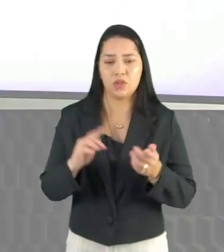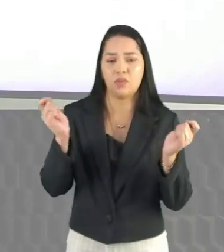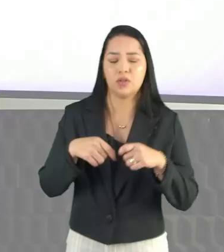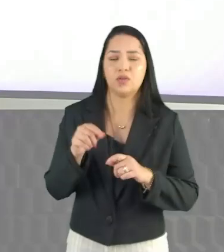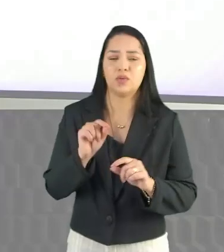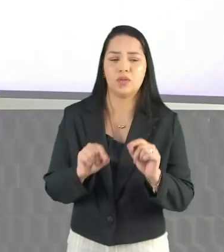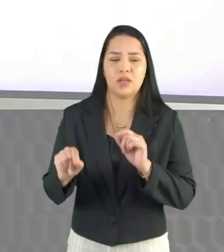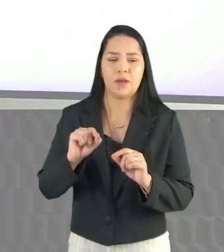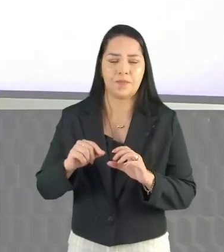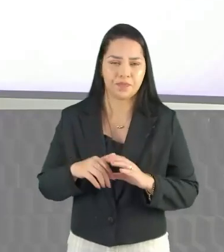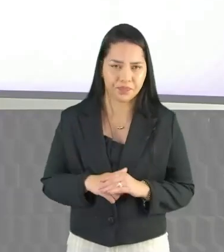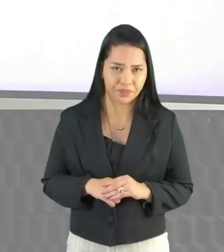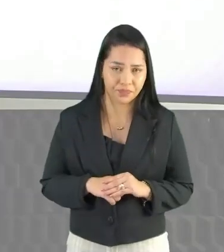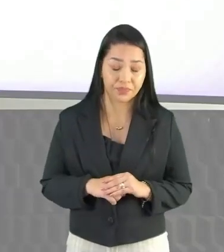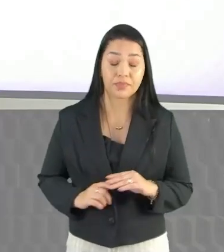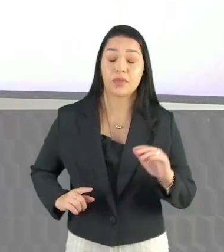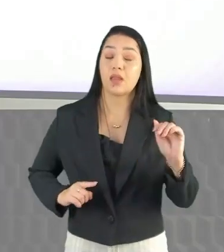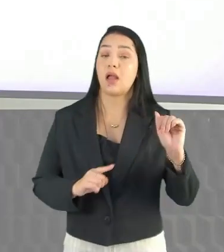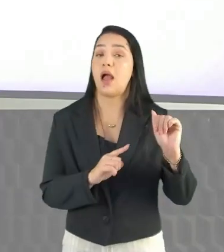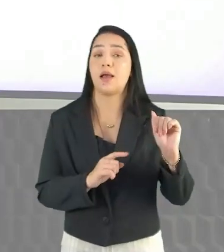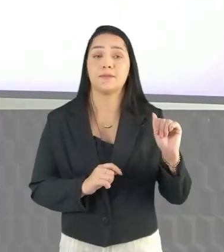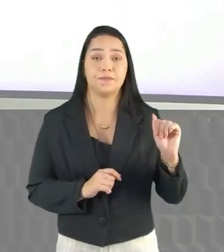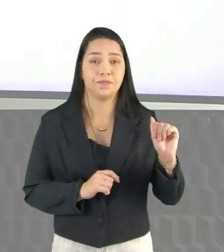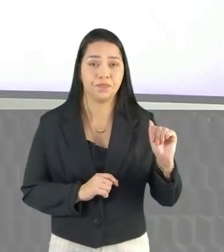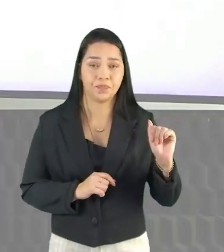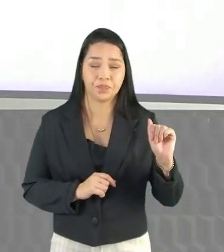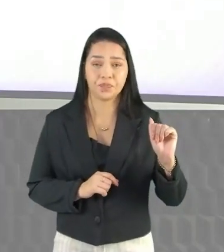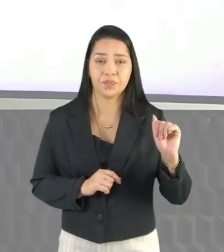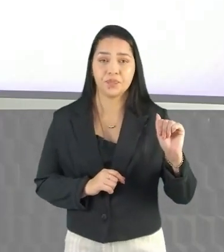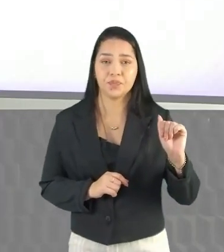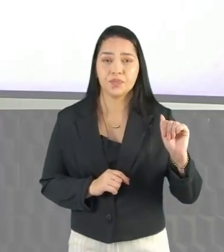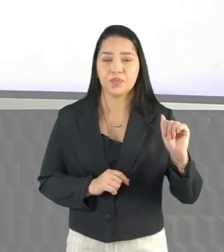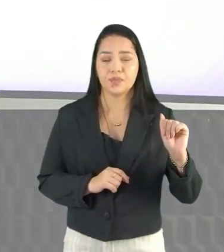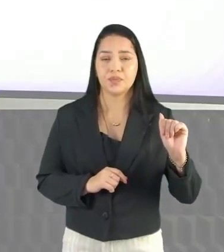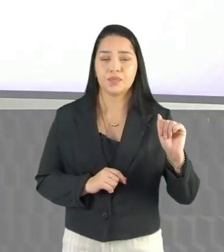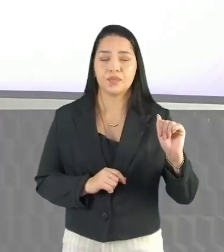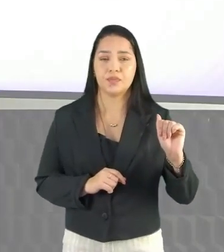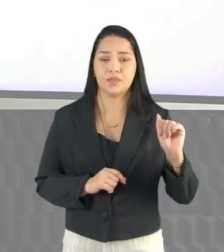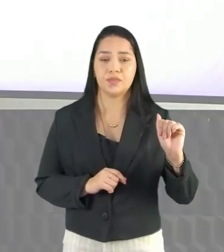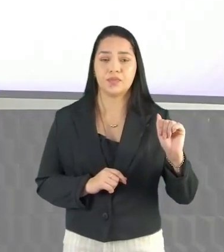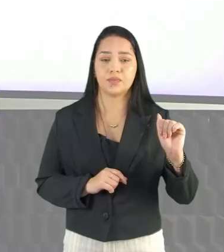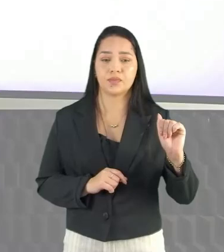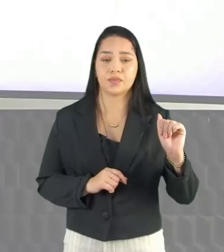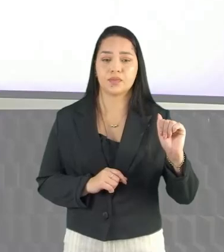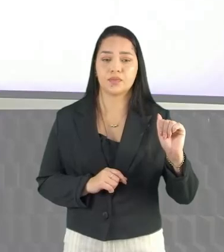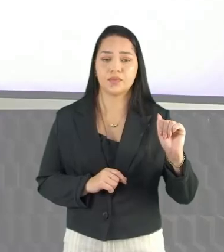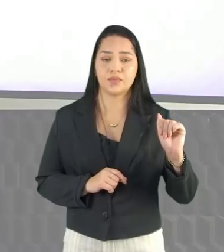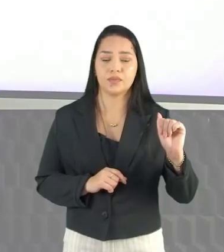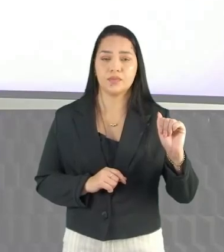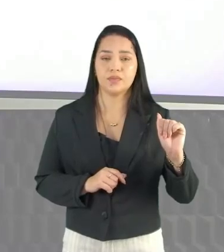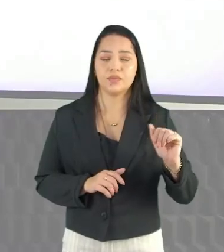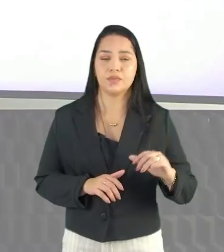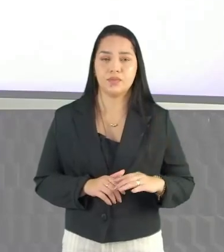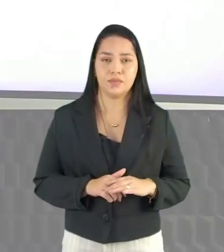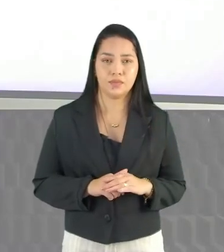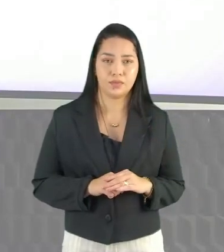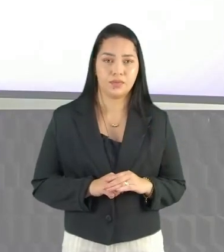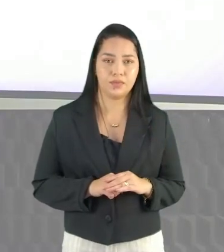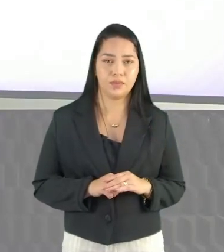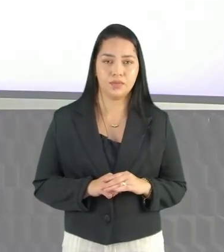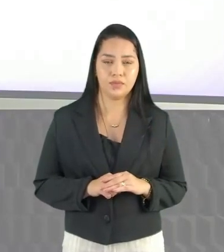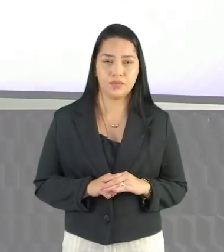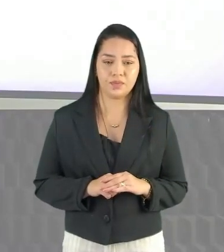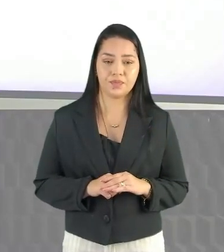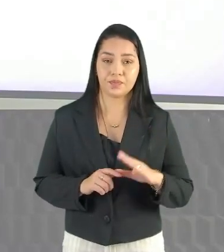possível afirmar que, letra A, o coronel se servia de todo tipo de recursos para atingir seus objetivos